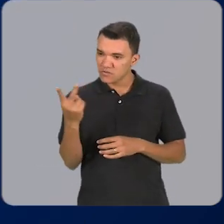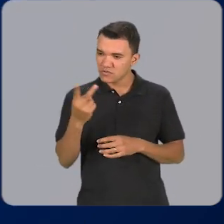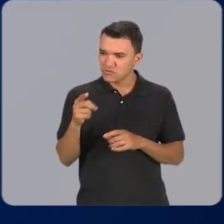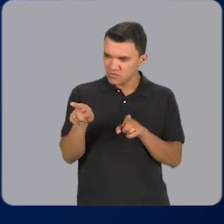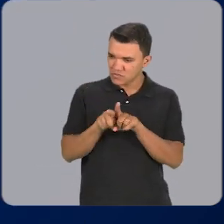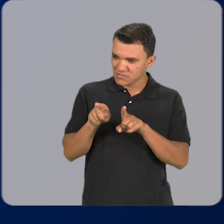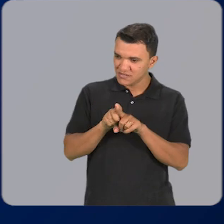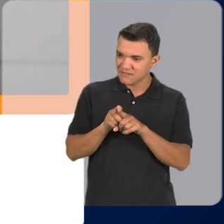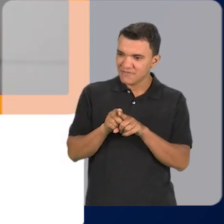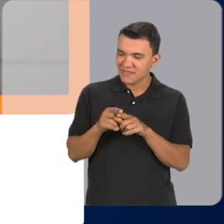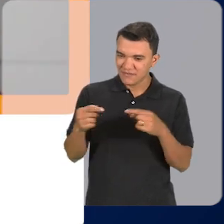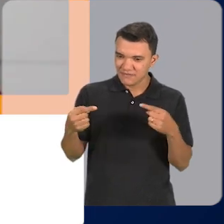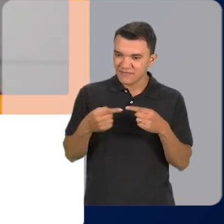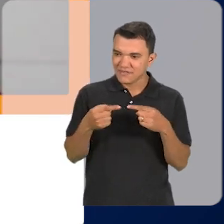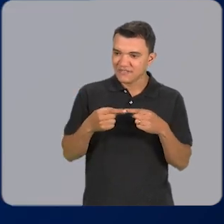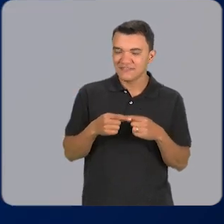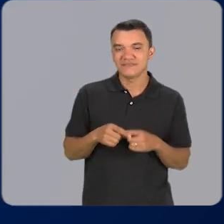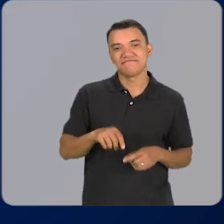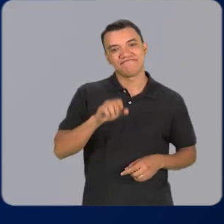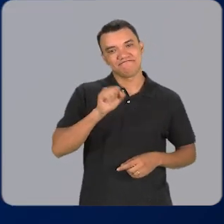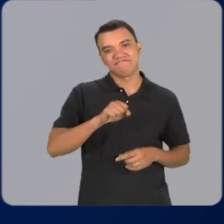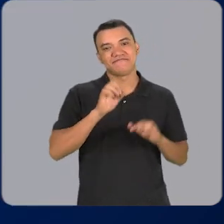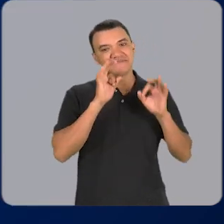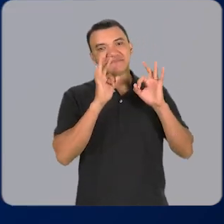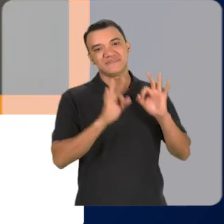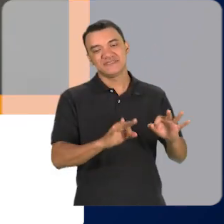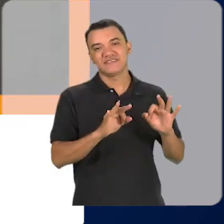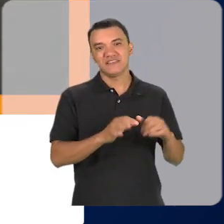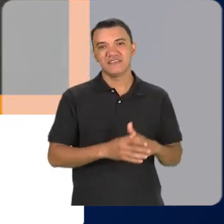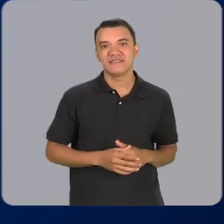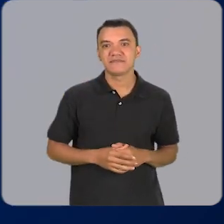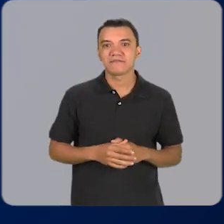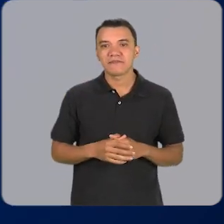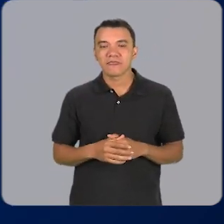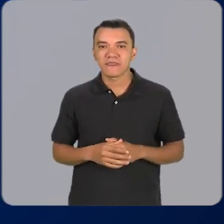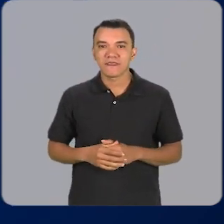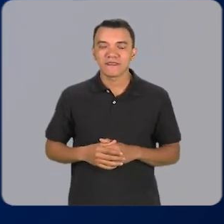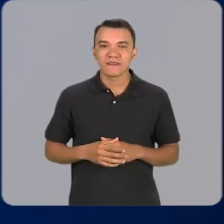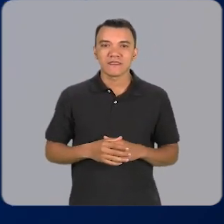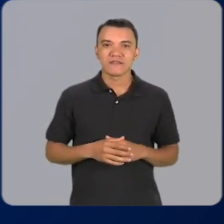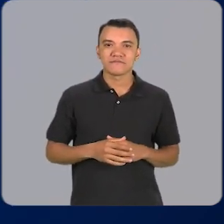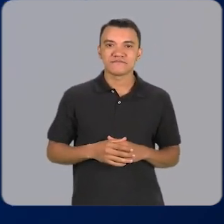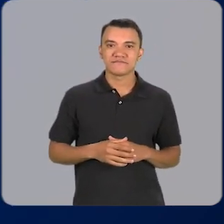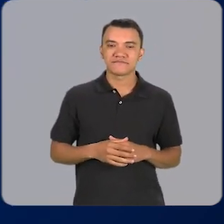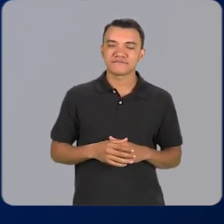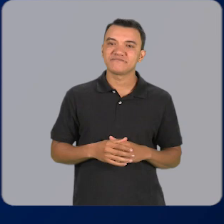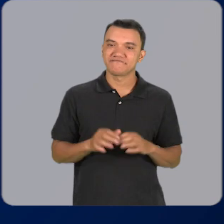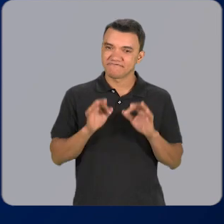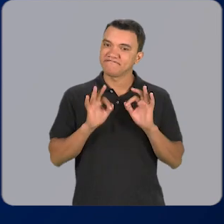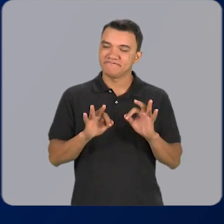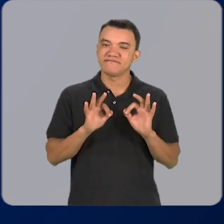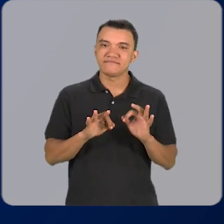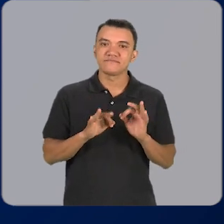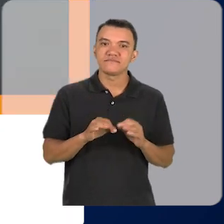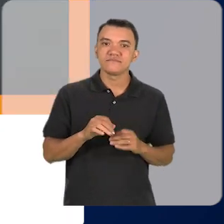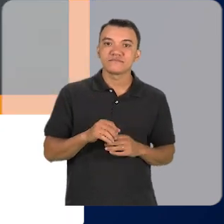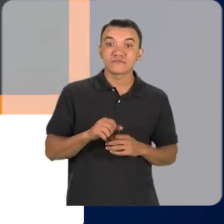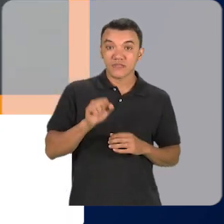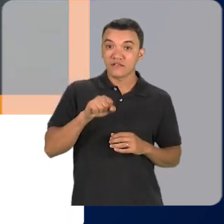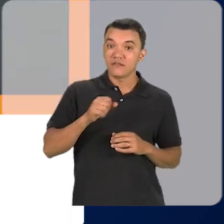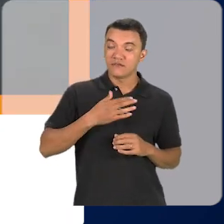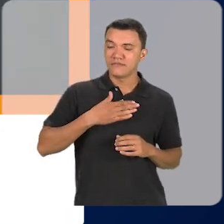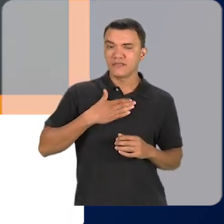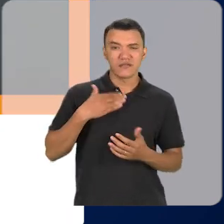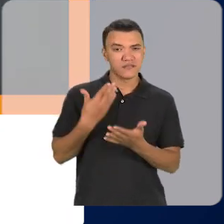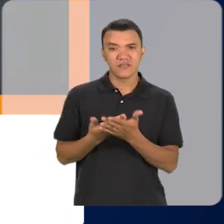também, da minha época. Com certeza, né? Vocês também têm memórias assim? Certamente. Na minha